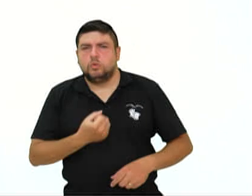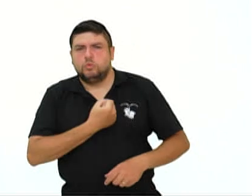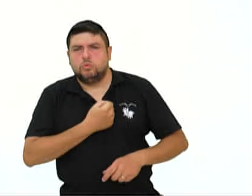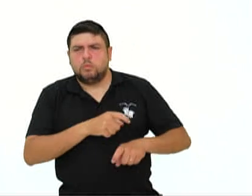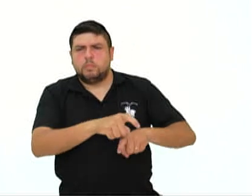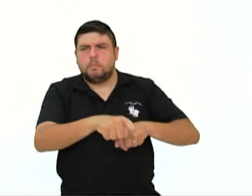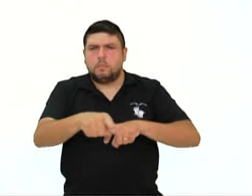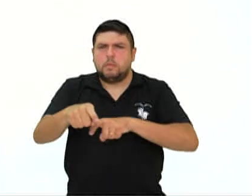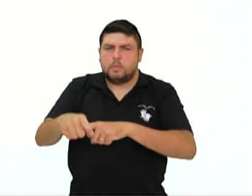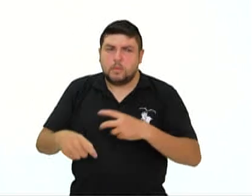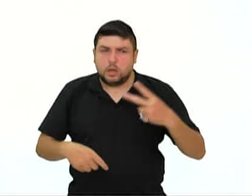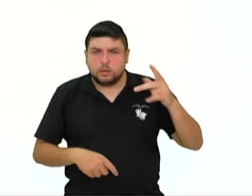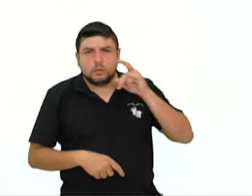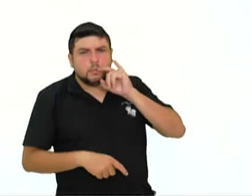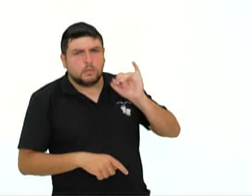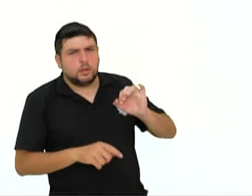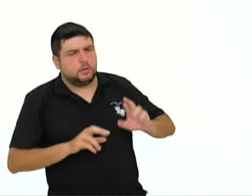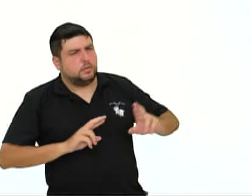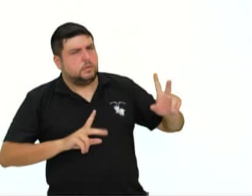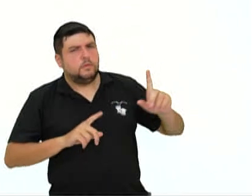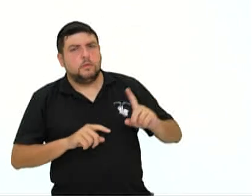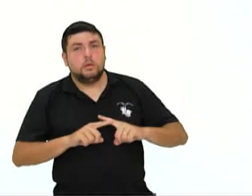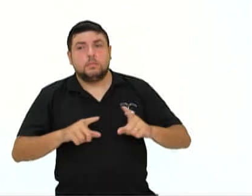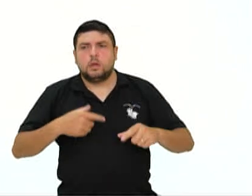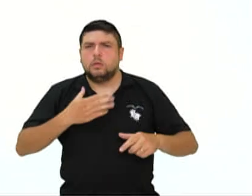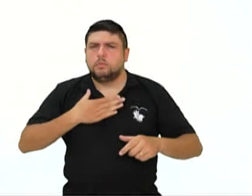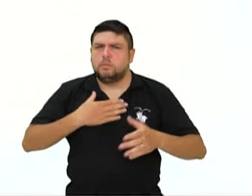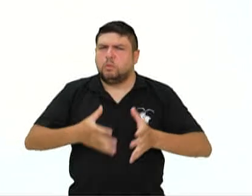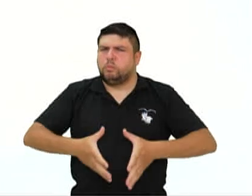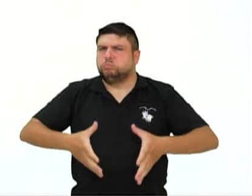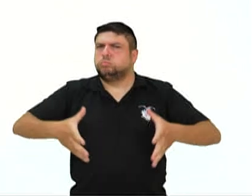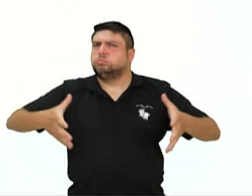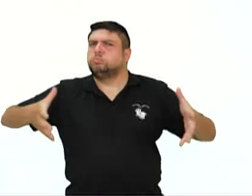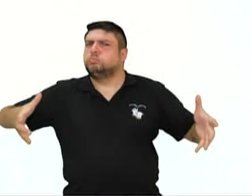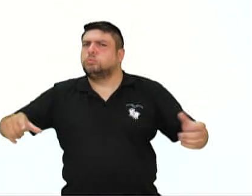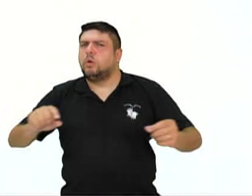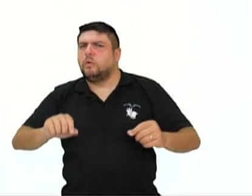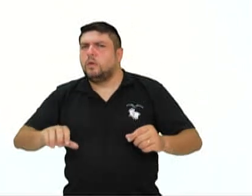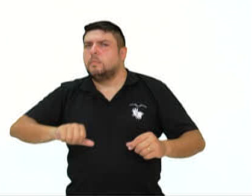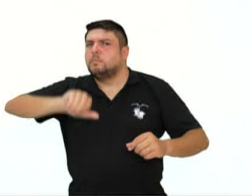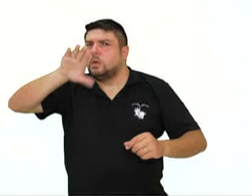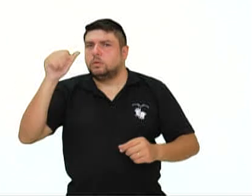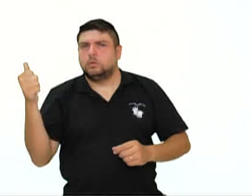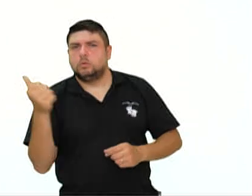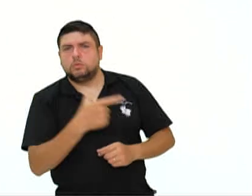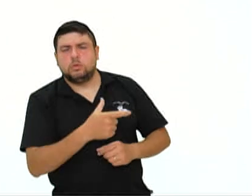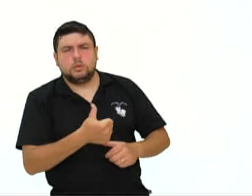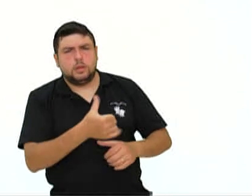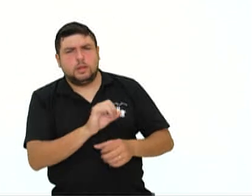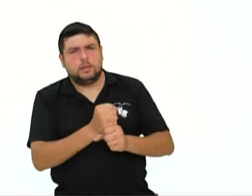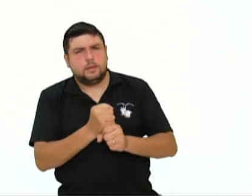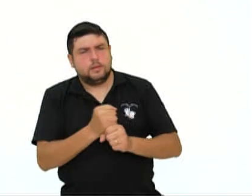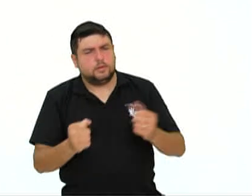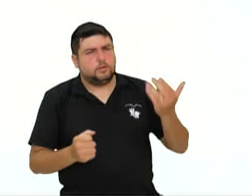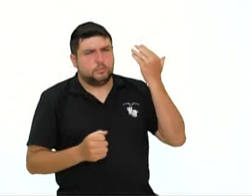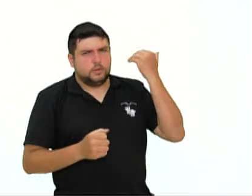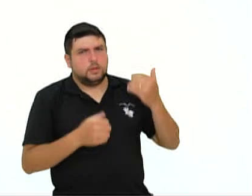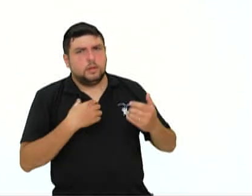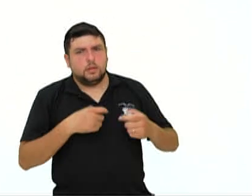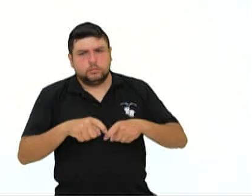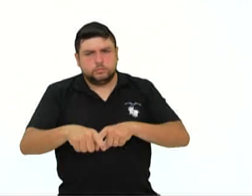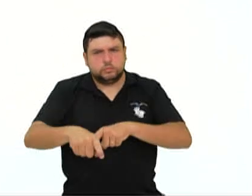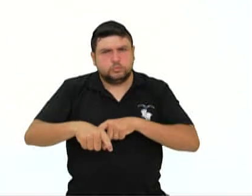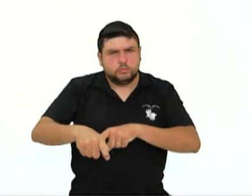tinha, mas já possuo uma área cultivada maior que a que ele teve no apogeu. Há 10 anos, a saca do café